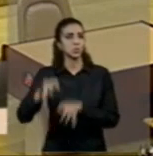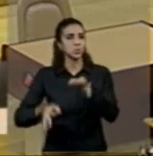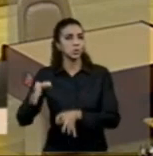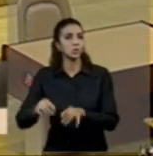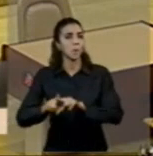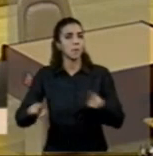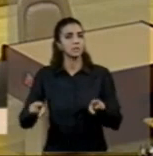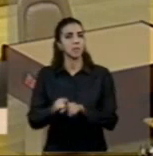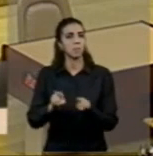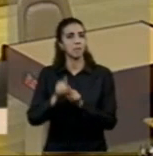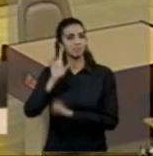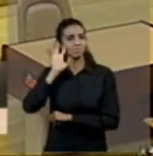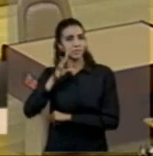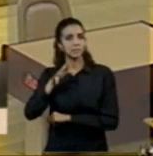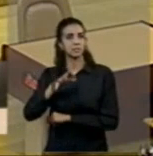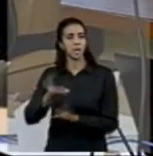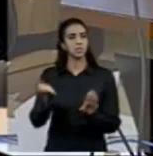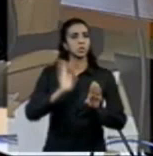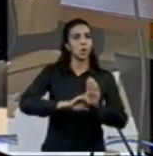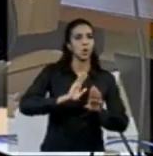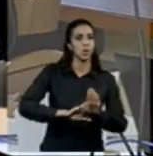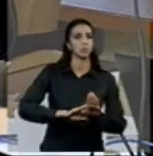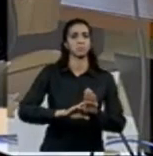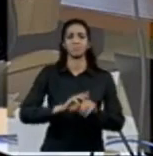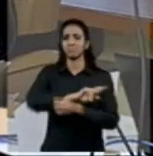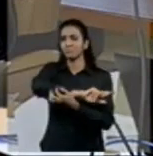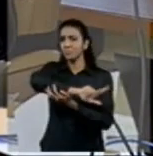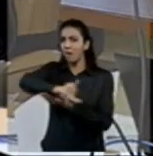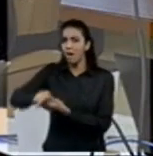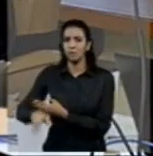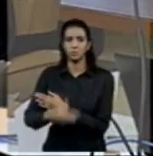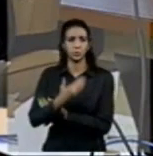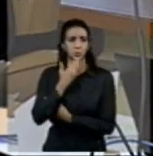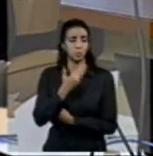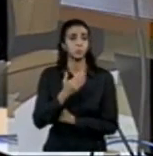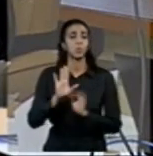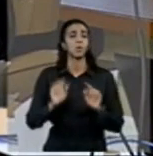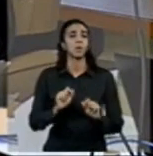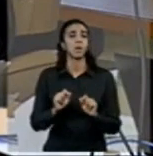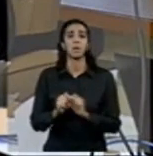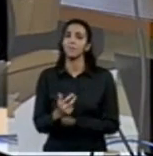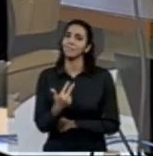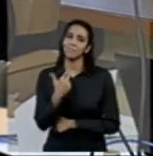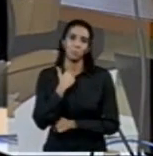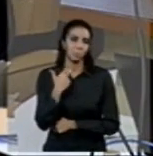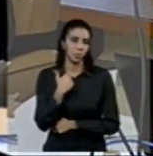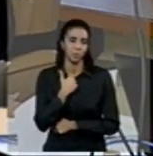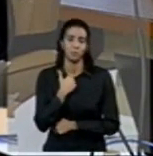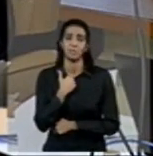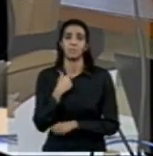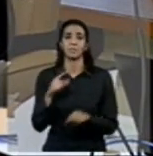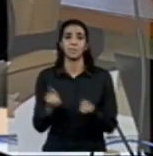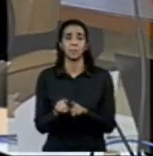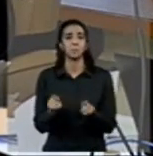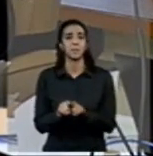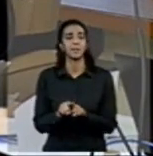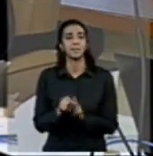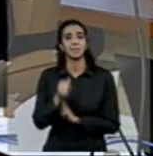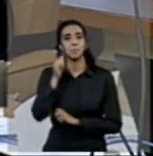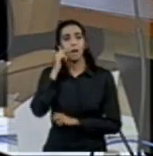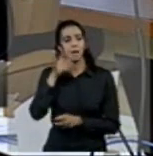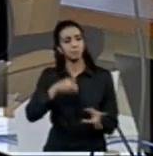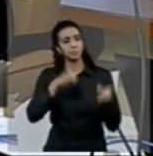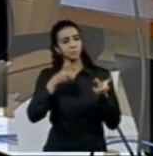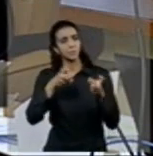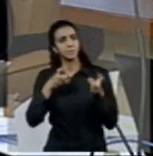mas posicionamentos ideológicos das mais variadas matizes que não podem nem devem ser levados em